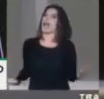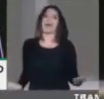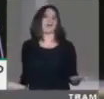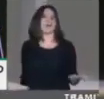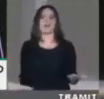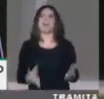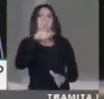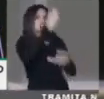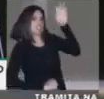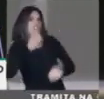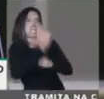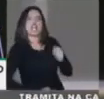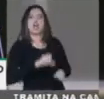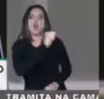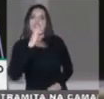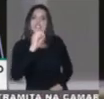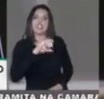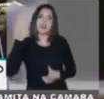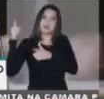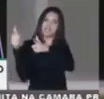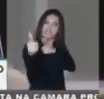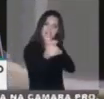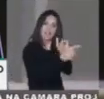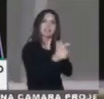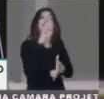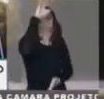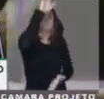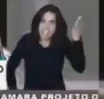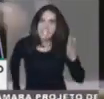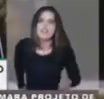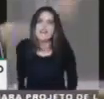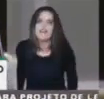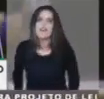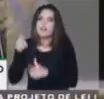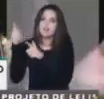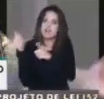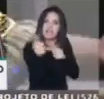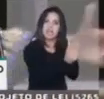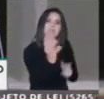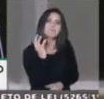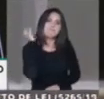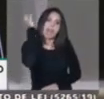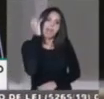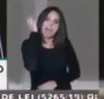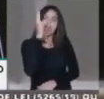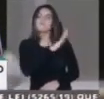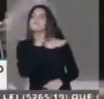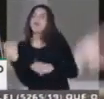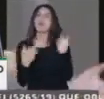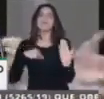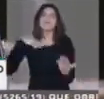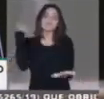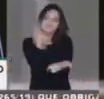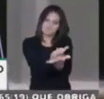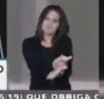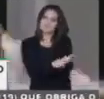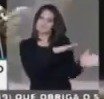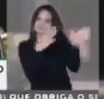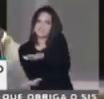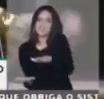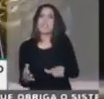quadro os 80 tiros, tire os tiros que mataram a Arielle, tire do quadro